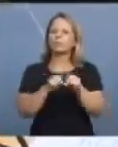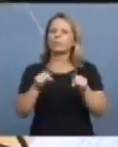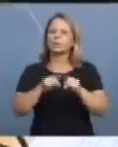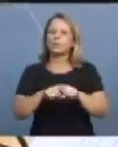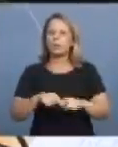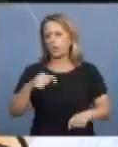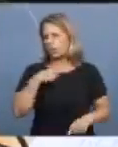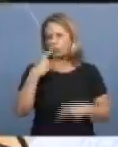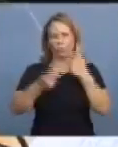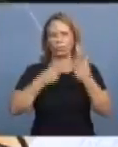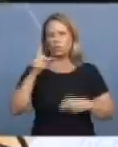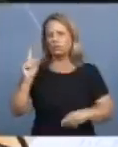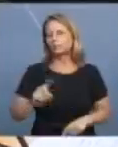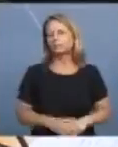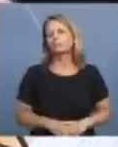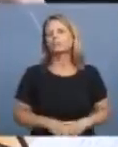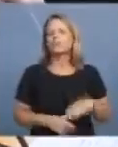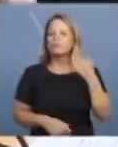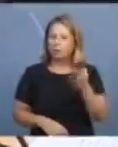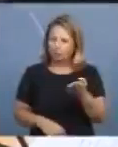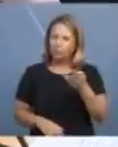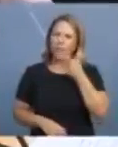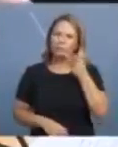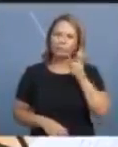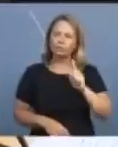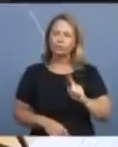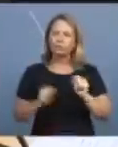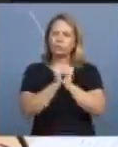levar eu não vou com ela não é só eu garanto eu não vou com ela